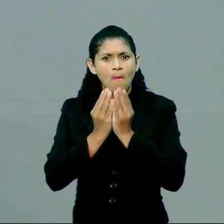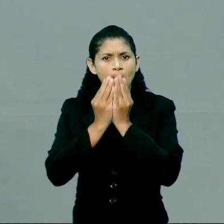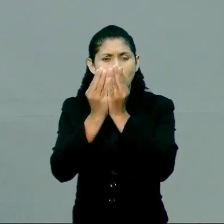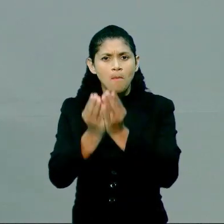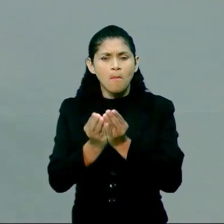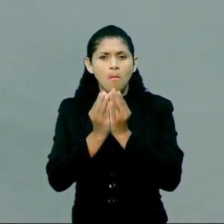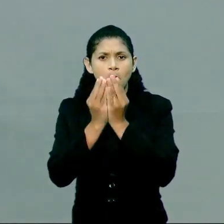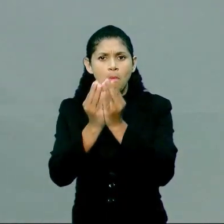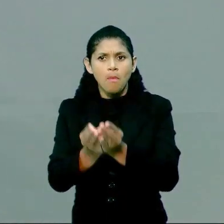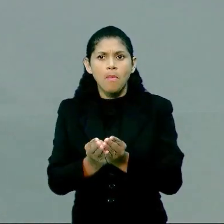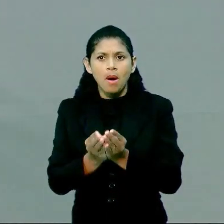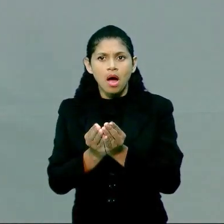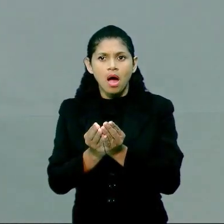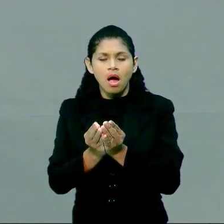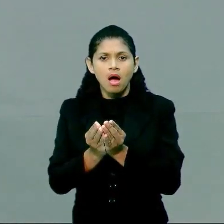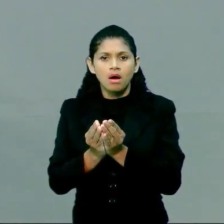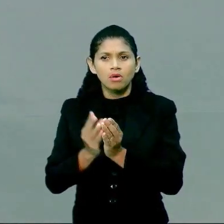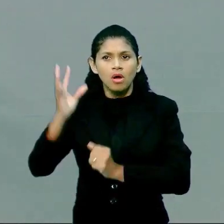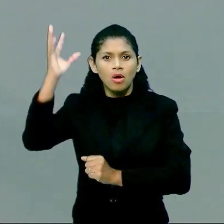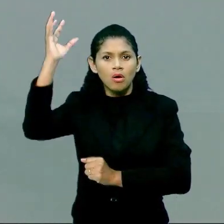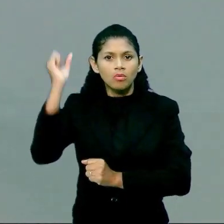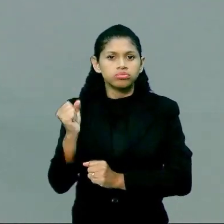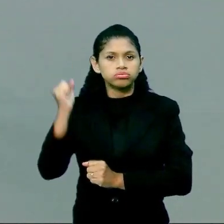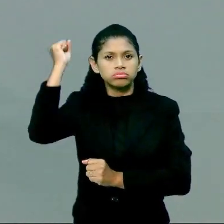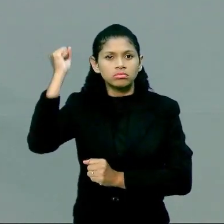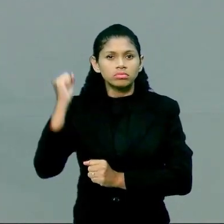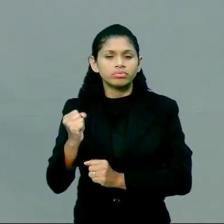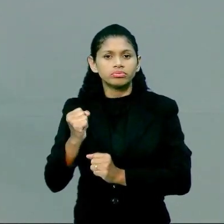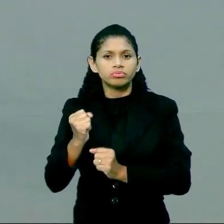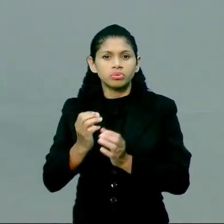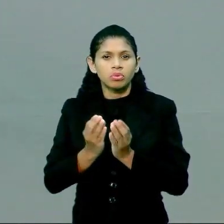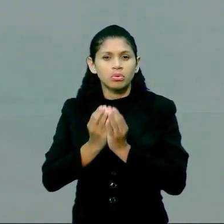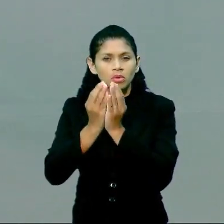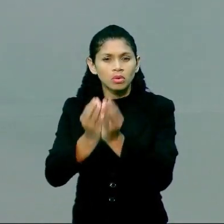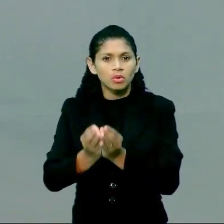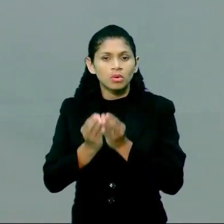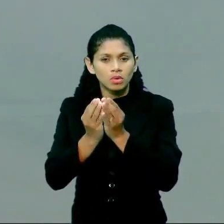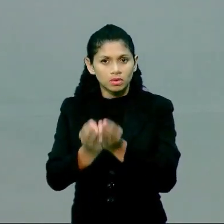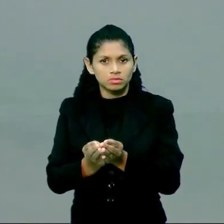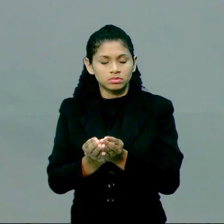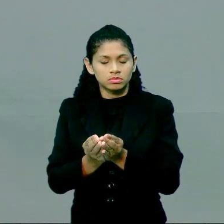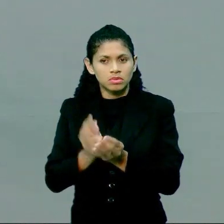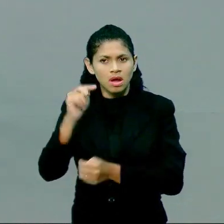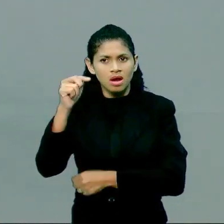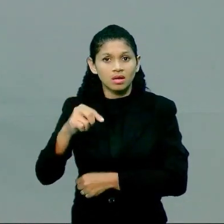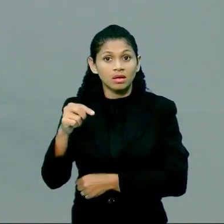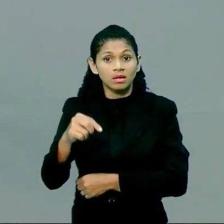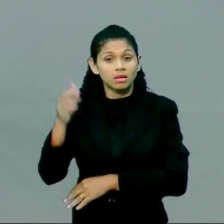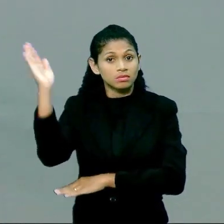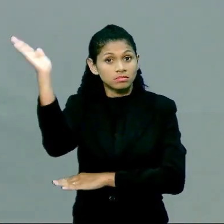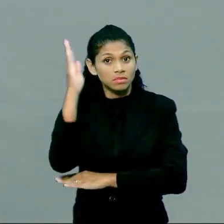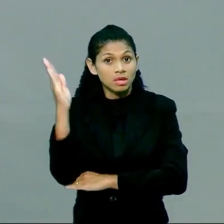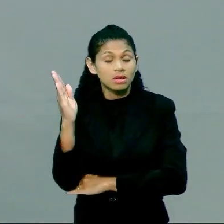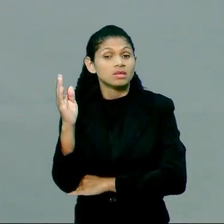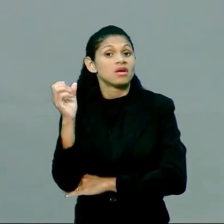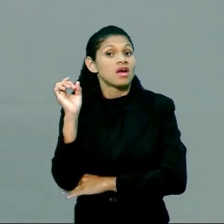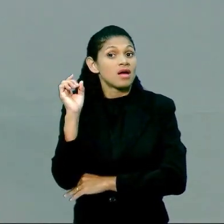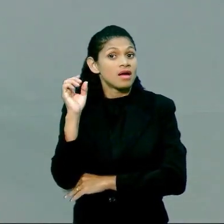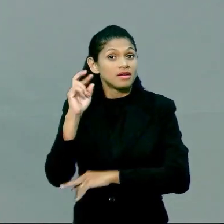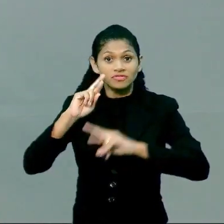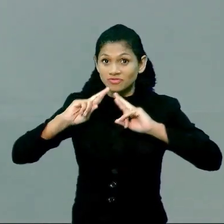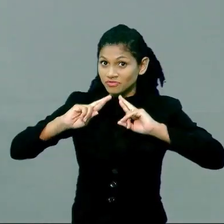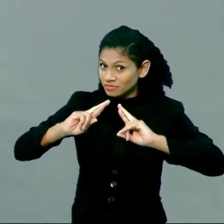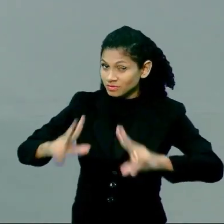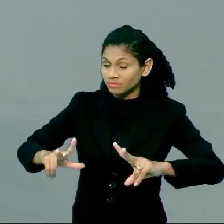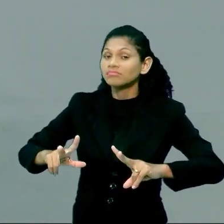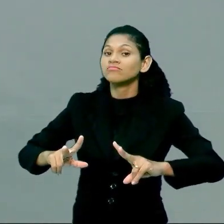navio agora pegou. Barco aqui no Brasil é menor, o navio é gigante, então barco é uma coisa, o navio é outra. Espanhol não,